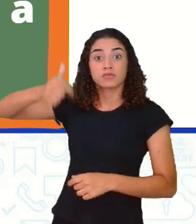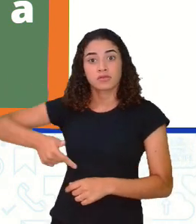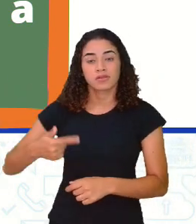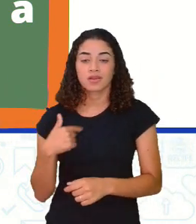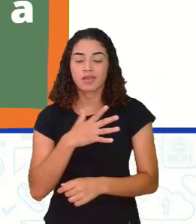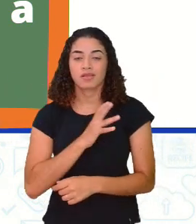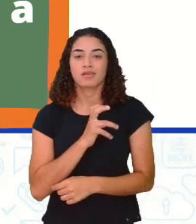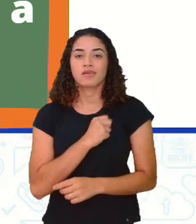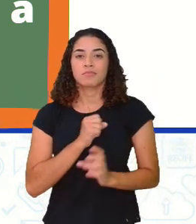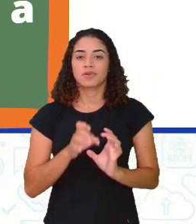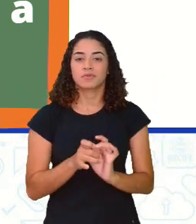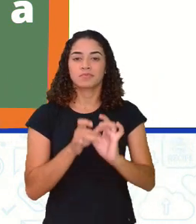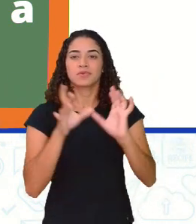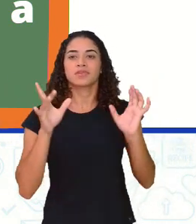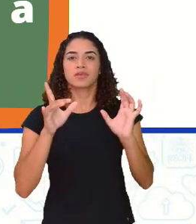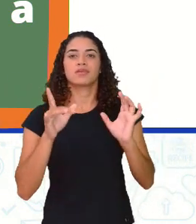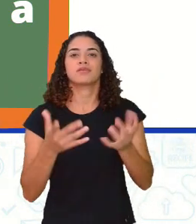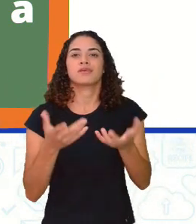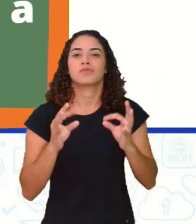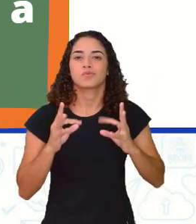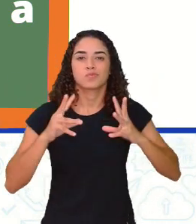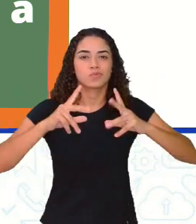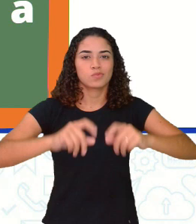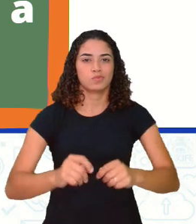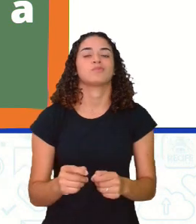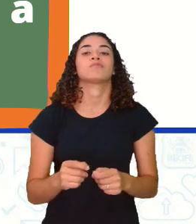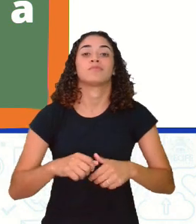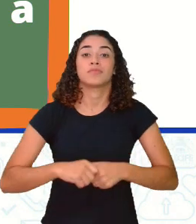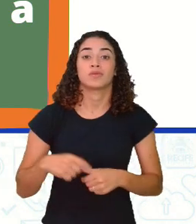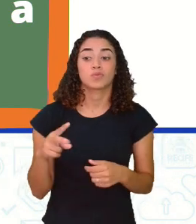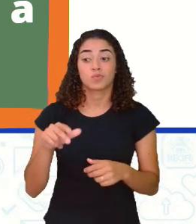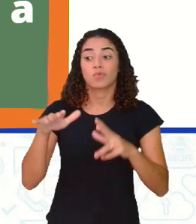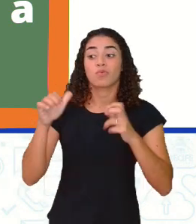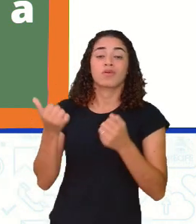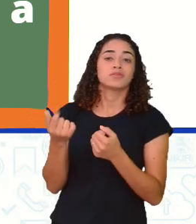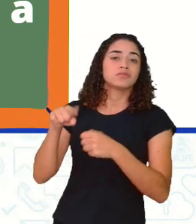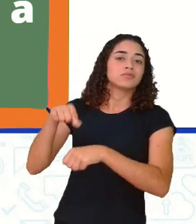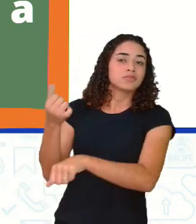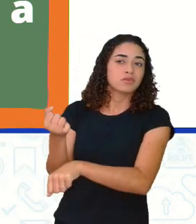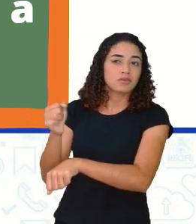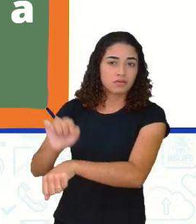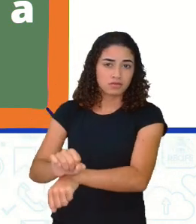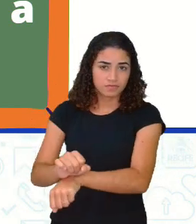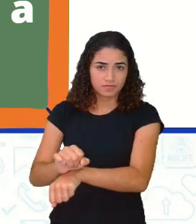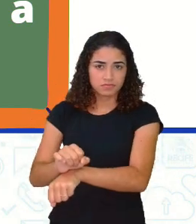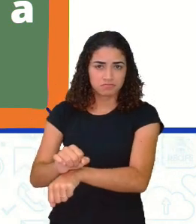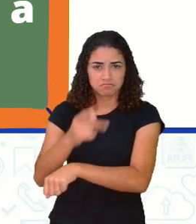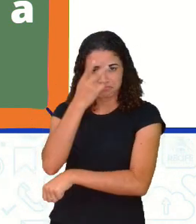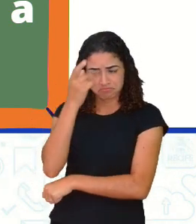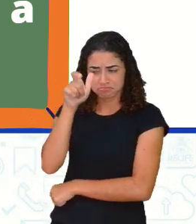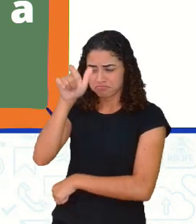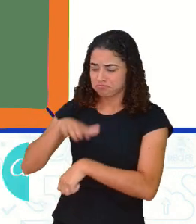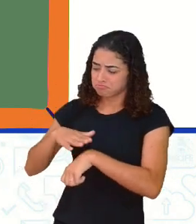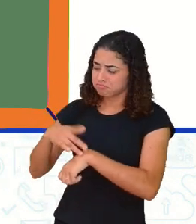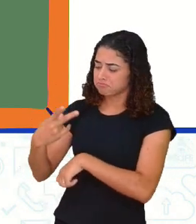é capaz de morrer por ela. Nunca chegou a ser escravo. Quem foi que disse